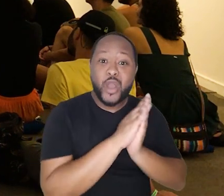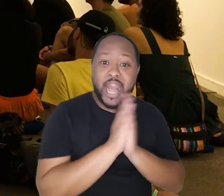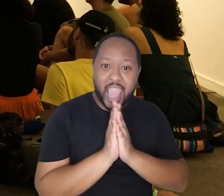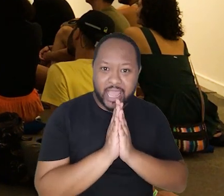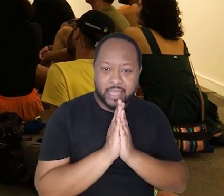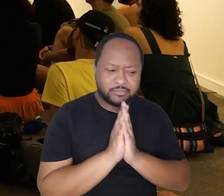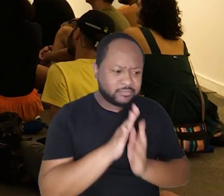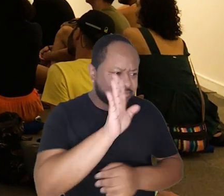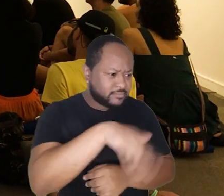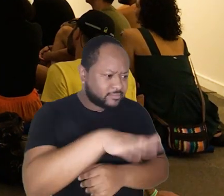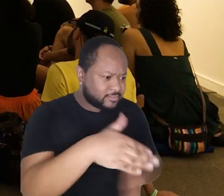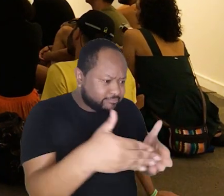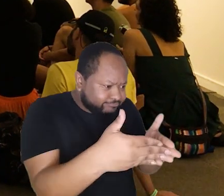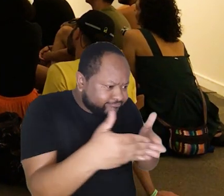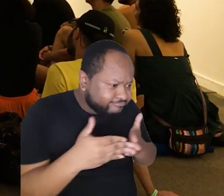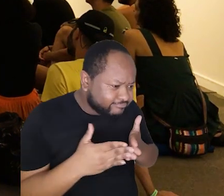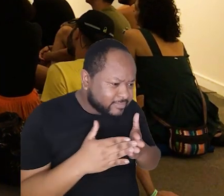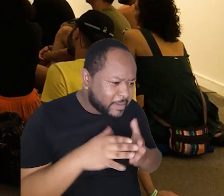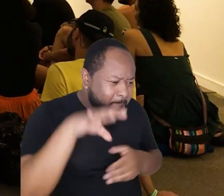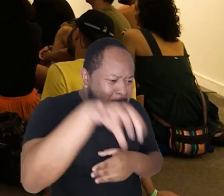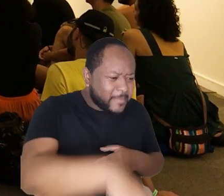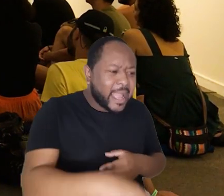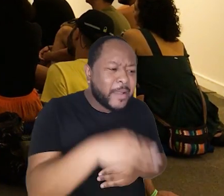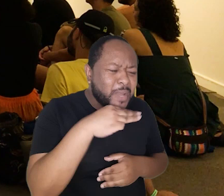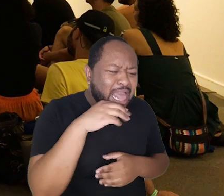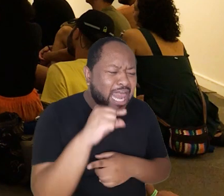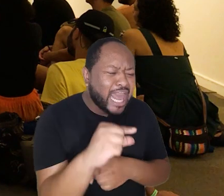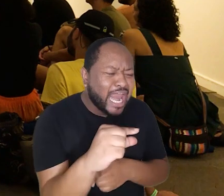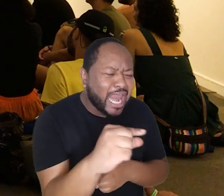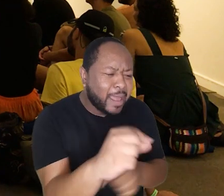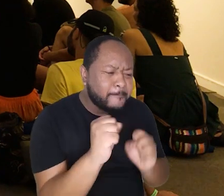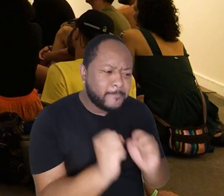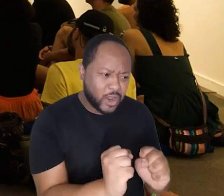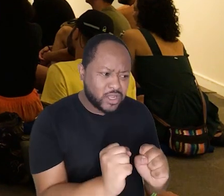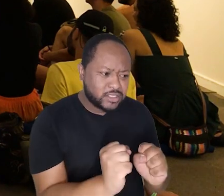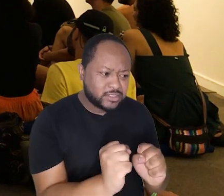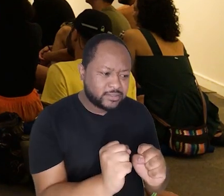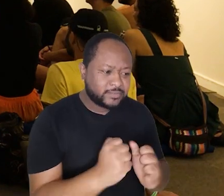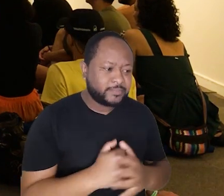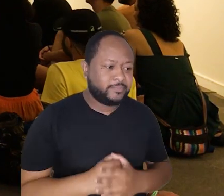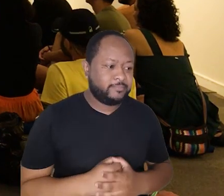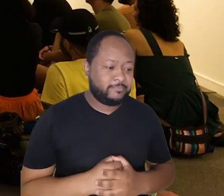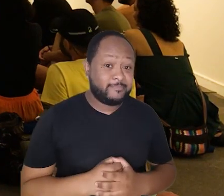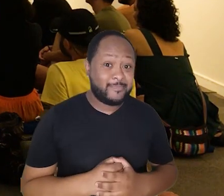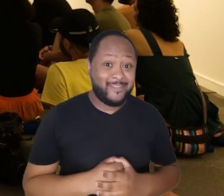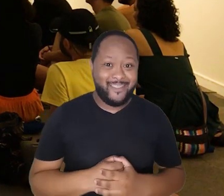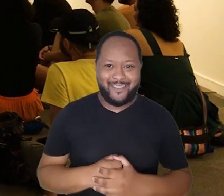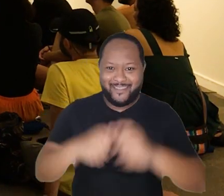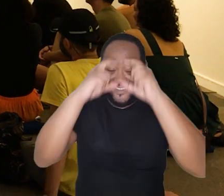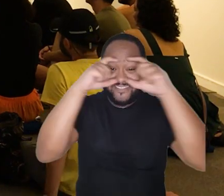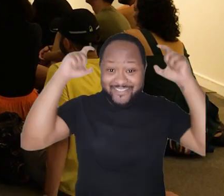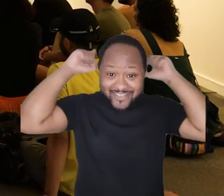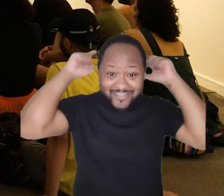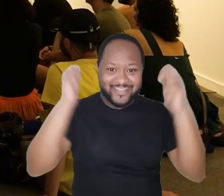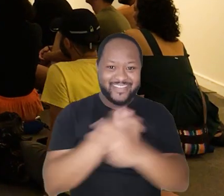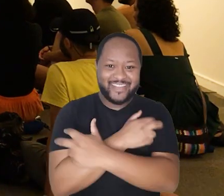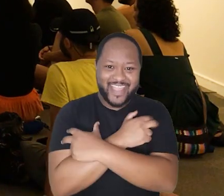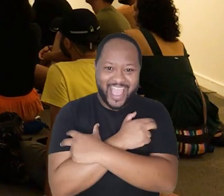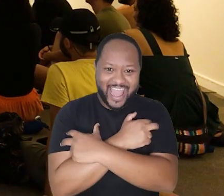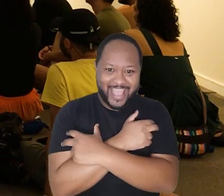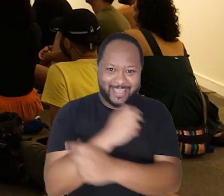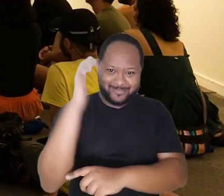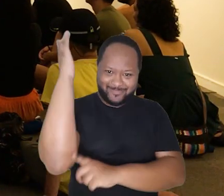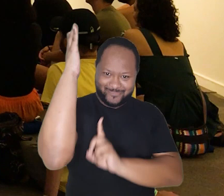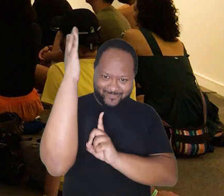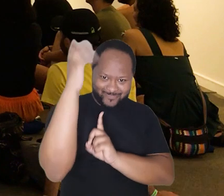um pouquinhozinho só da sua manga? E foi então que o Anansi puxou a linha e a boneca então